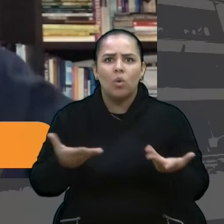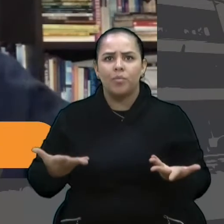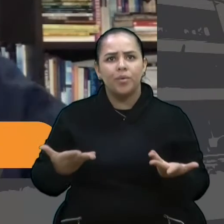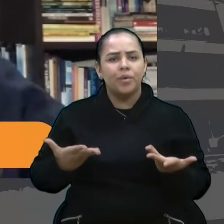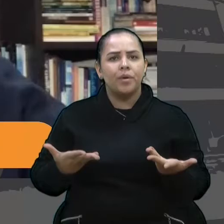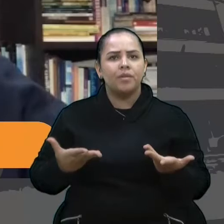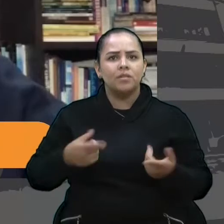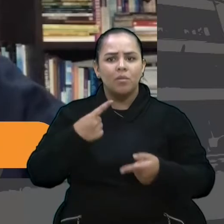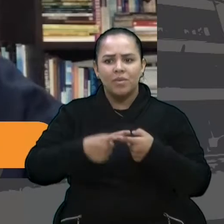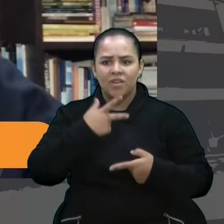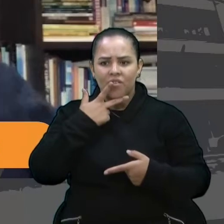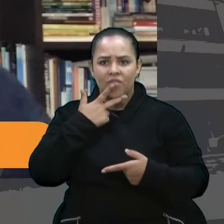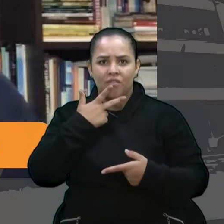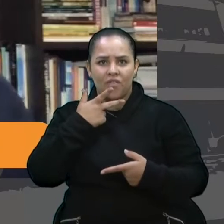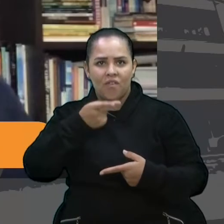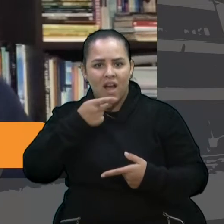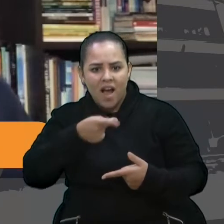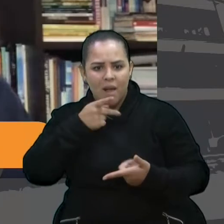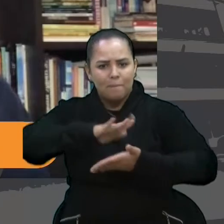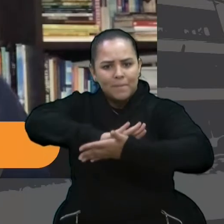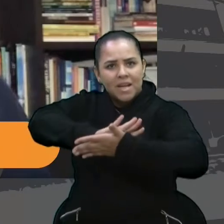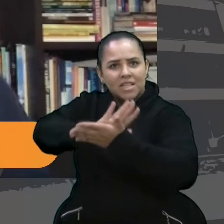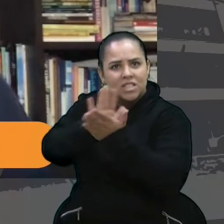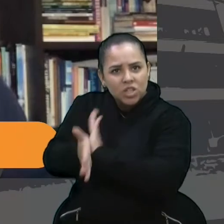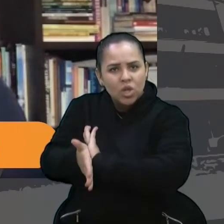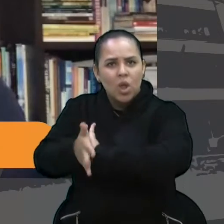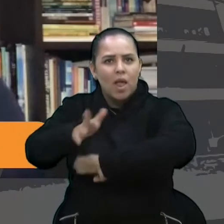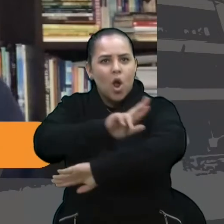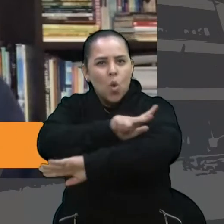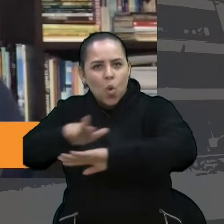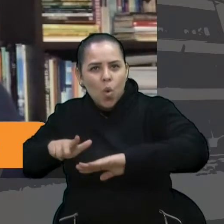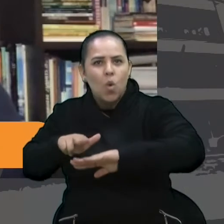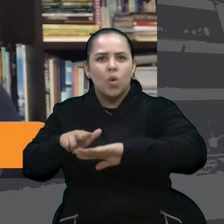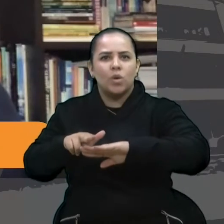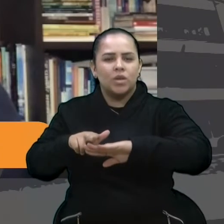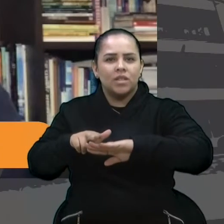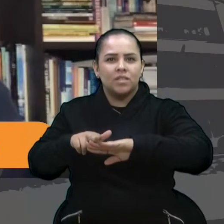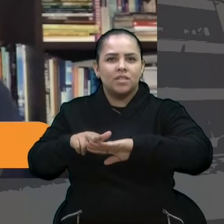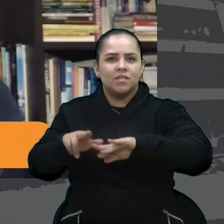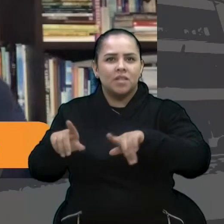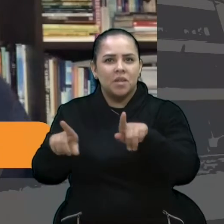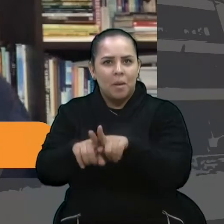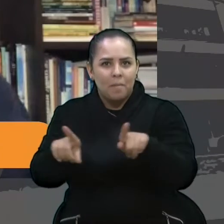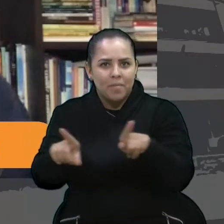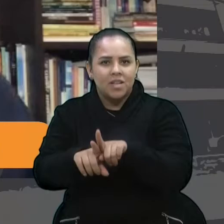Condena-se o racismo, condena-se a homofobia e não se condena essa